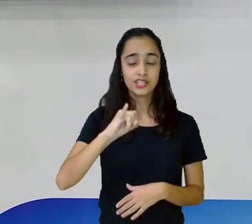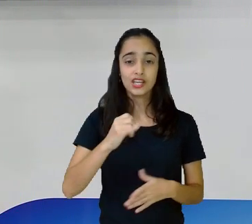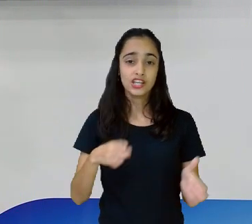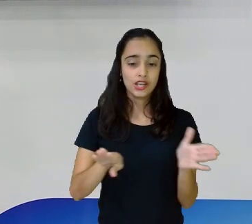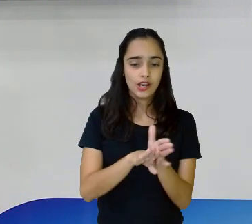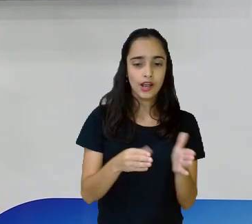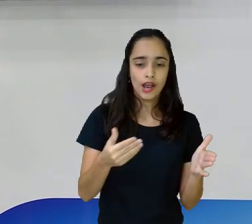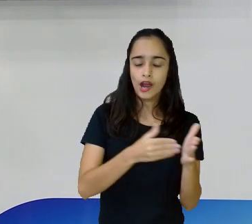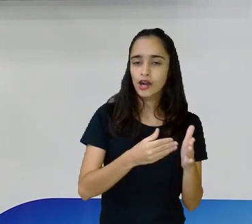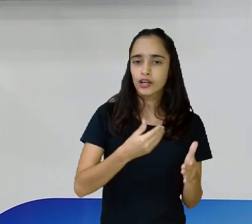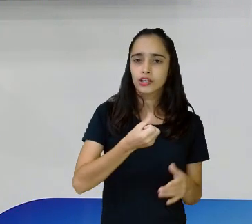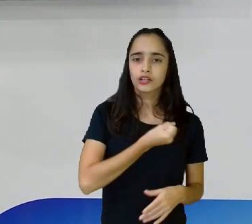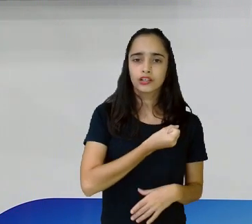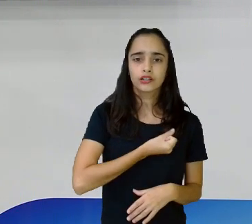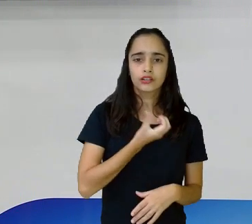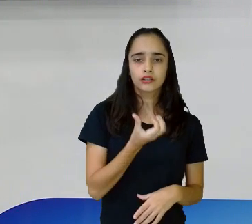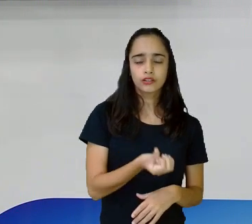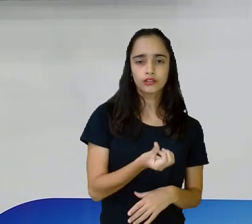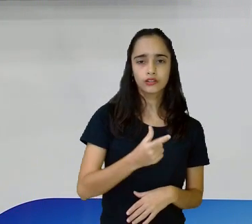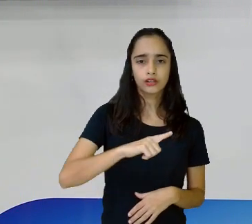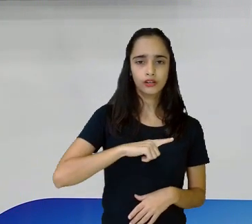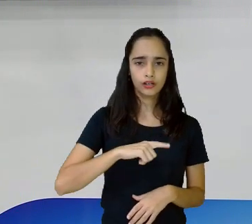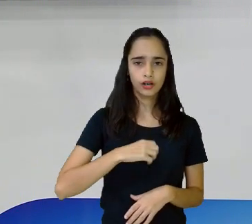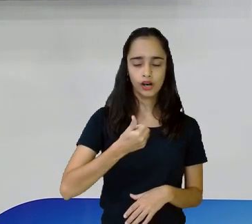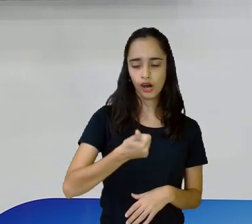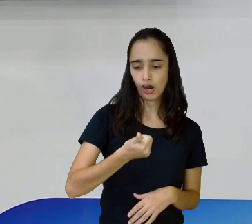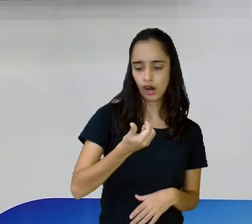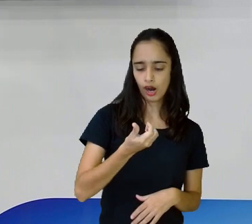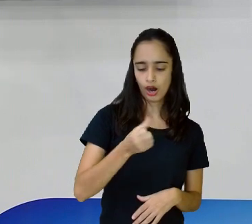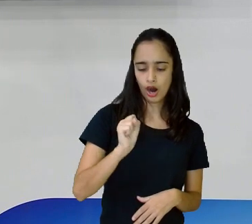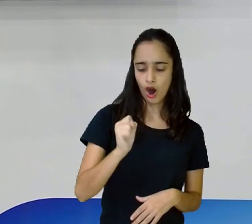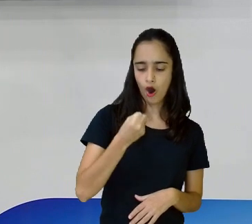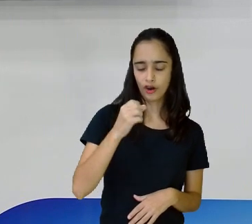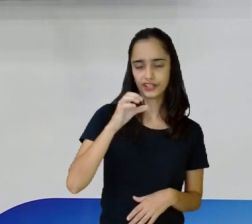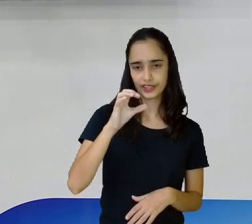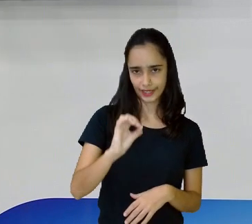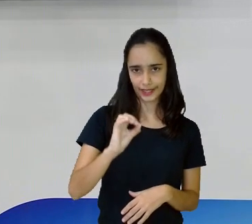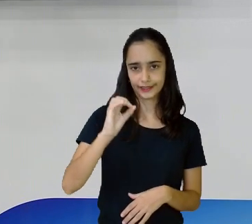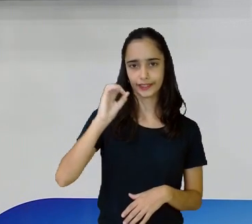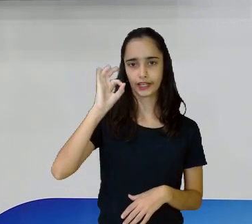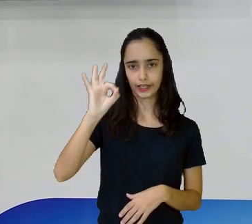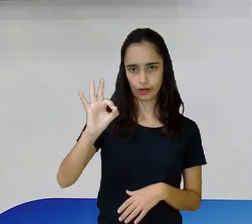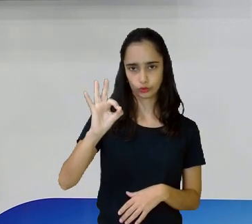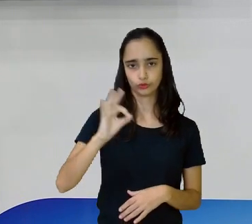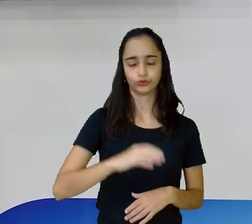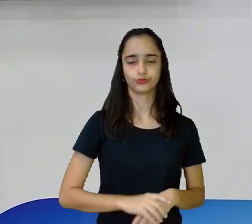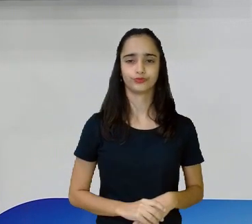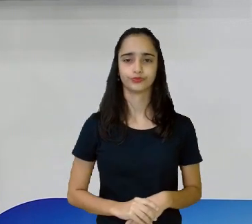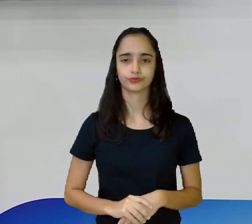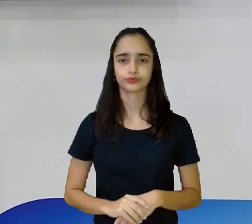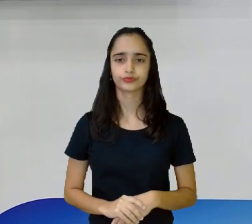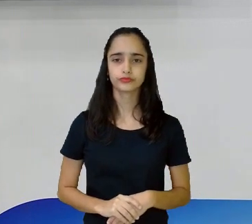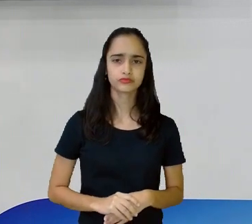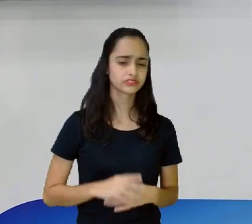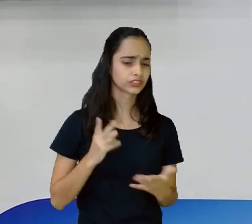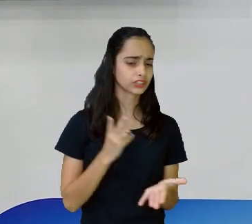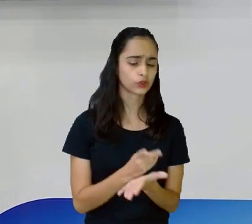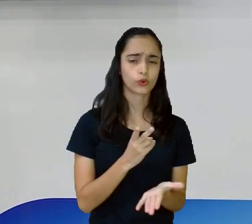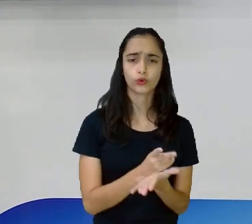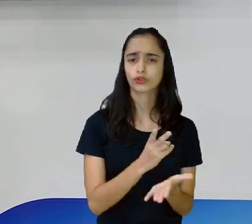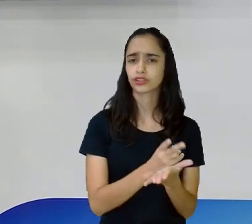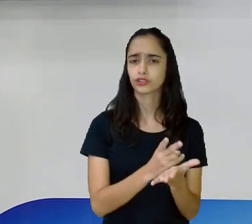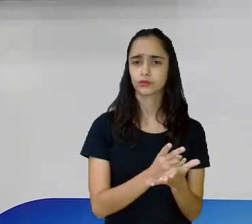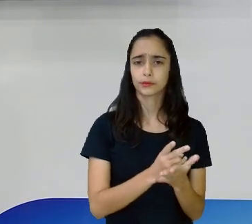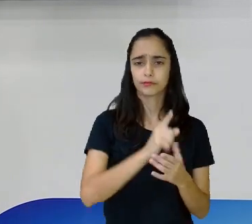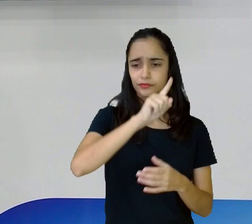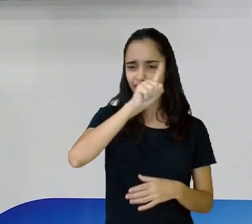tenho 180. Se eu chego até o 9, 270. E por último, eu tenho 360. É quando o